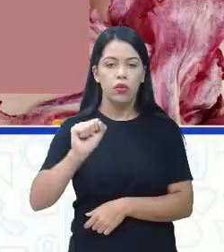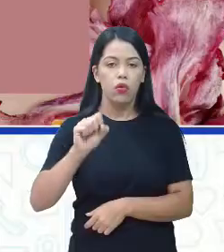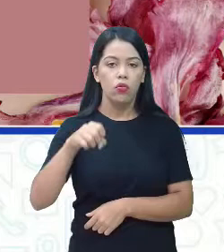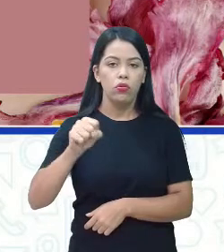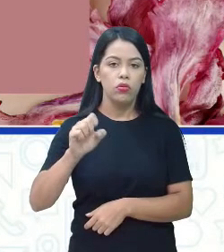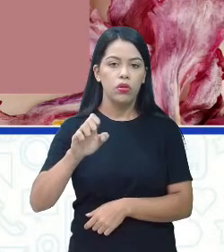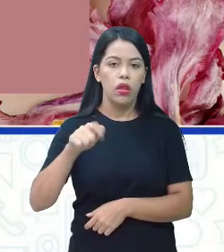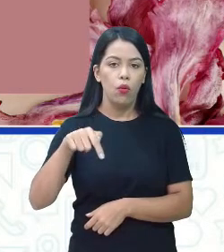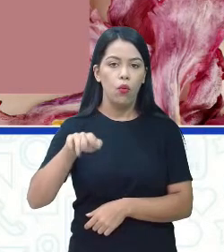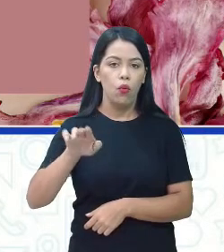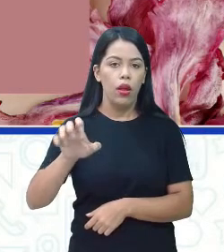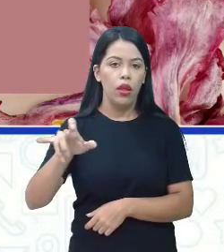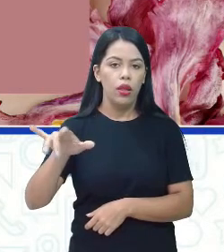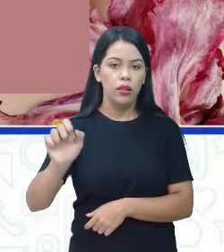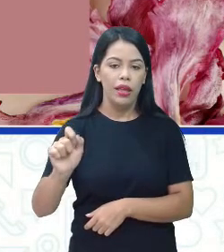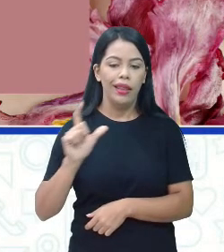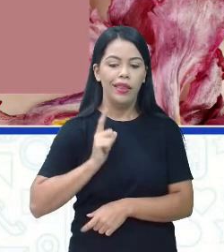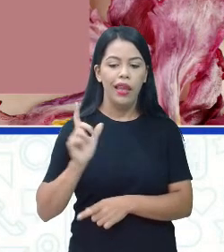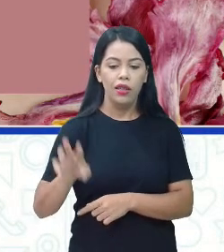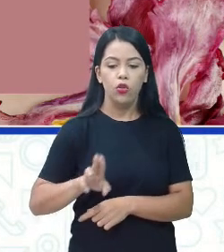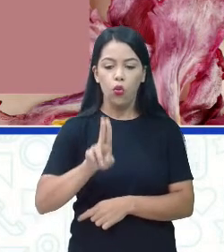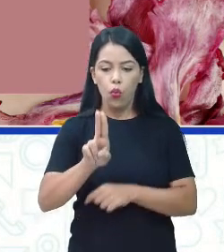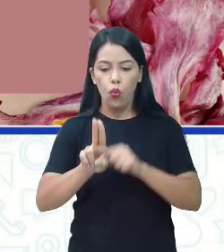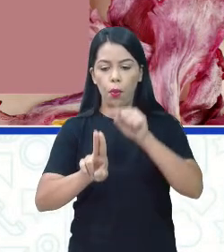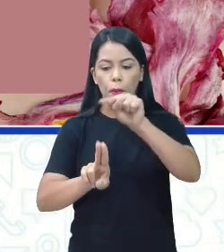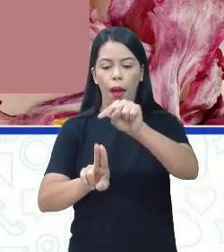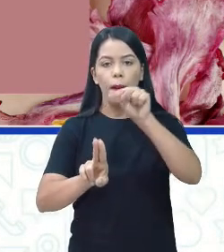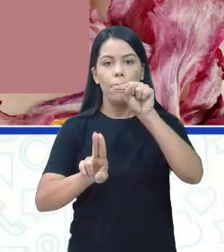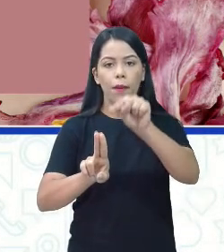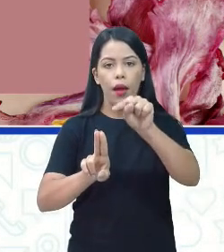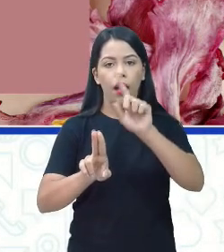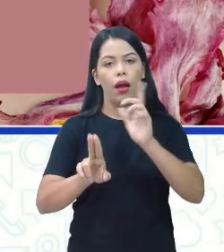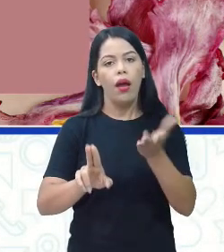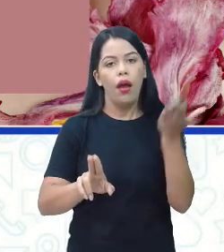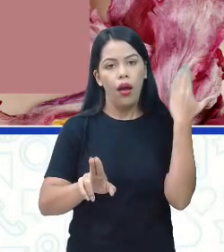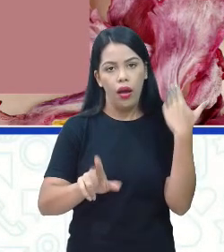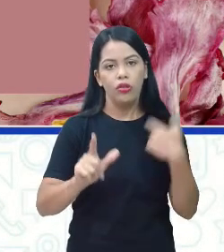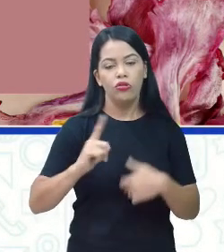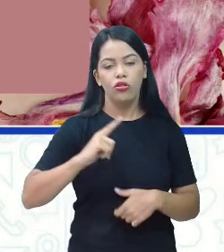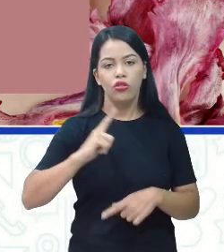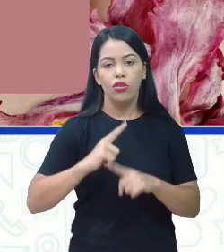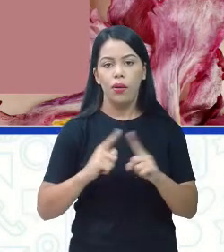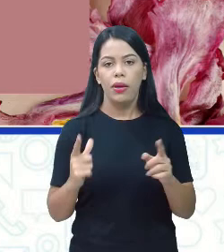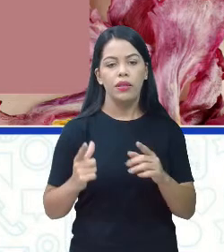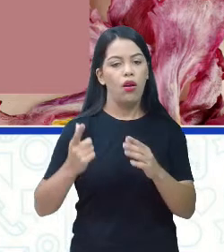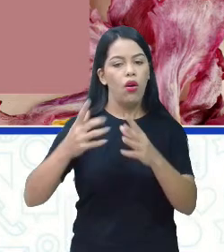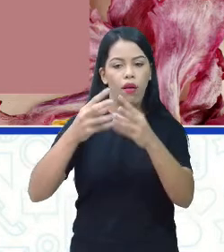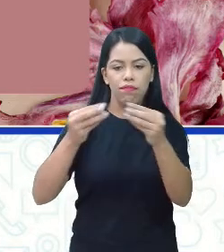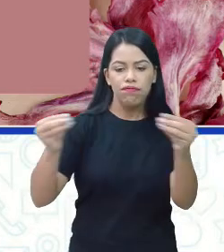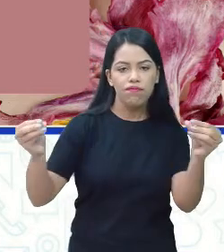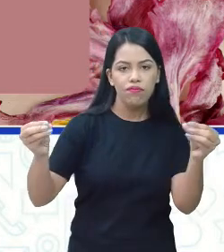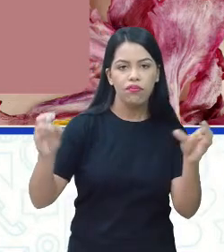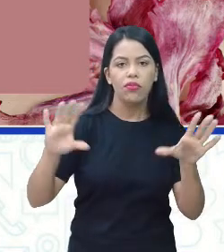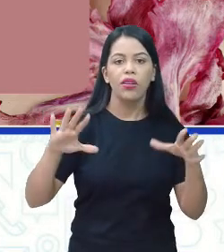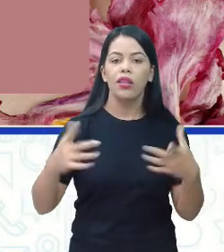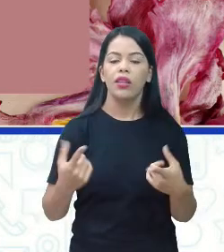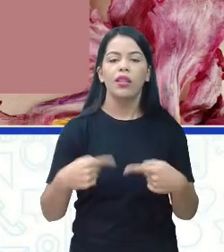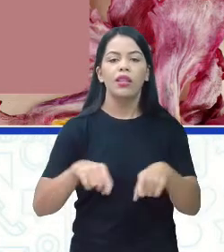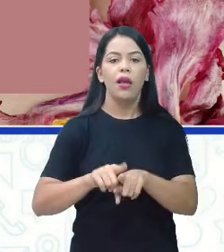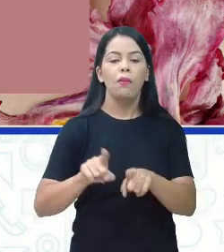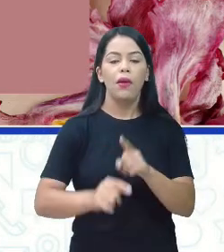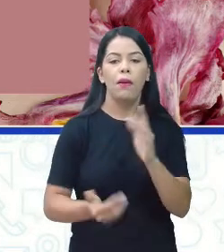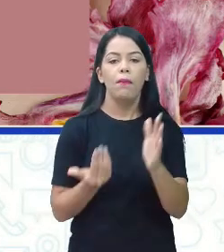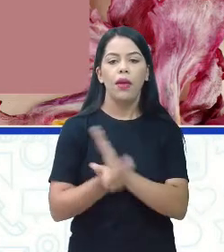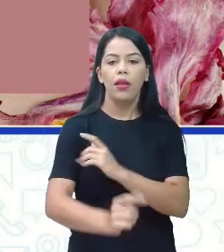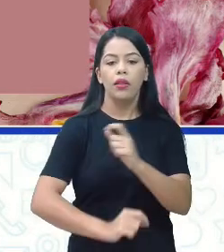caiu, digamos assim, deixou de ser usado, todas as palavras que possuíam trema perderam esse trema. A gente também perdeu o quê? O